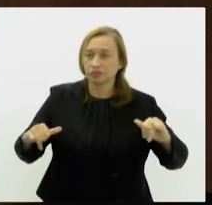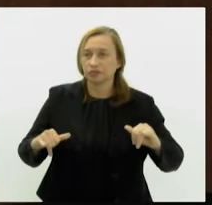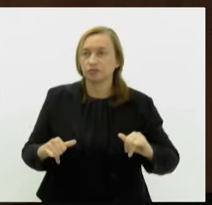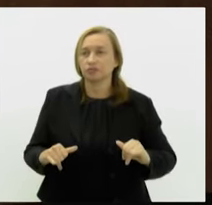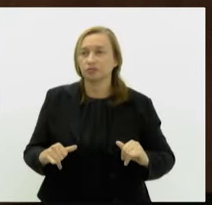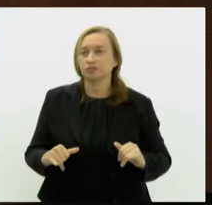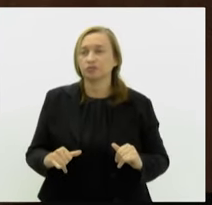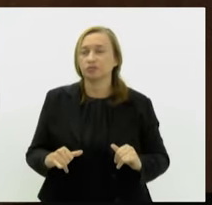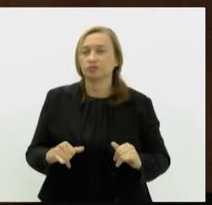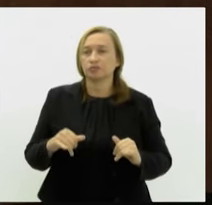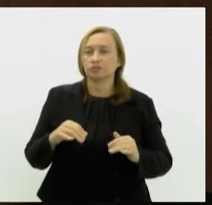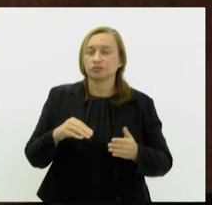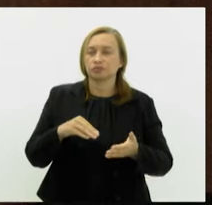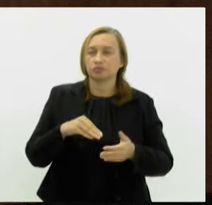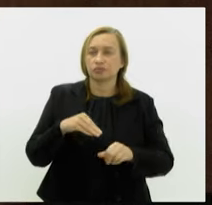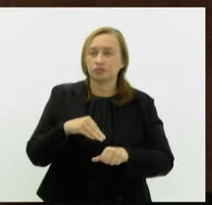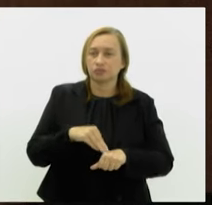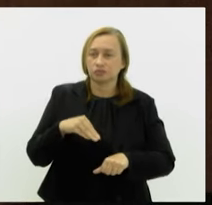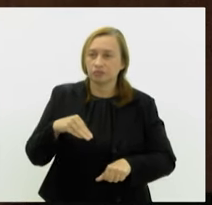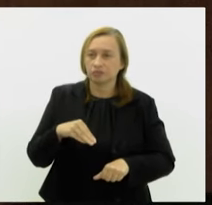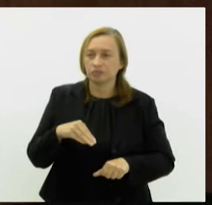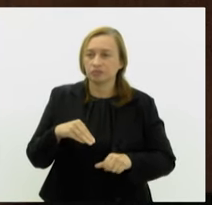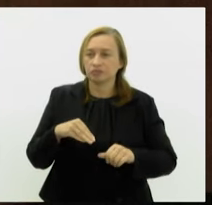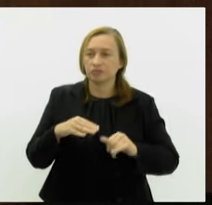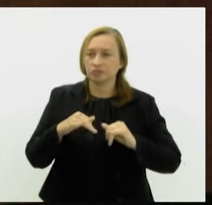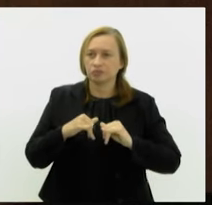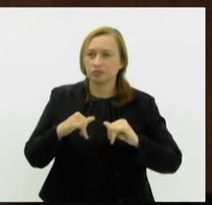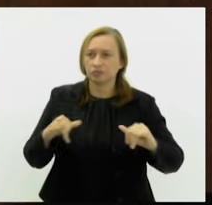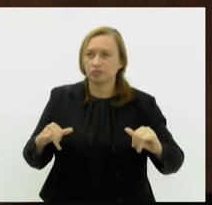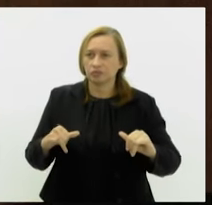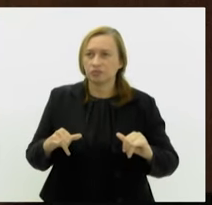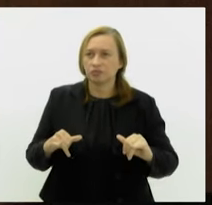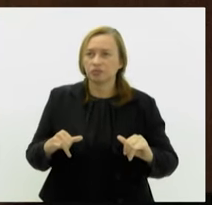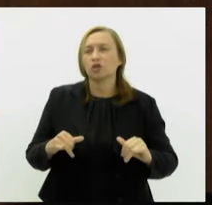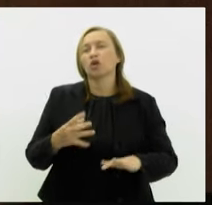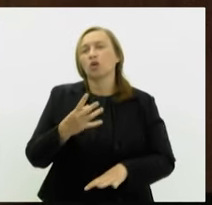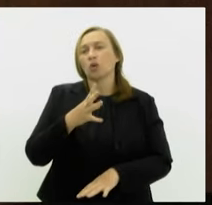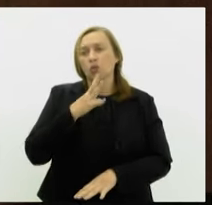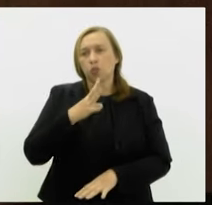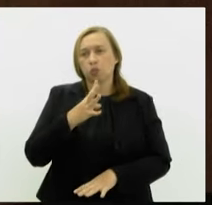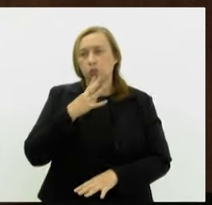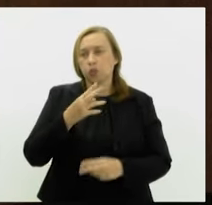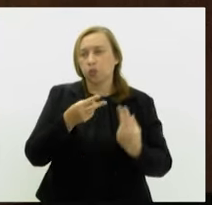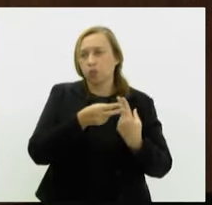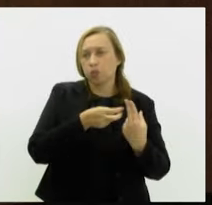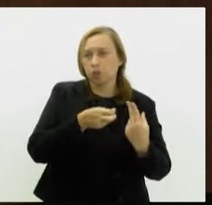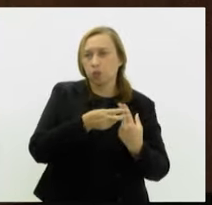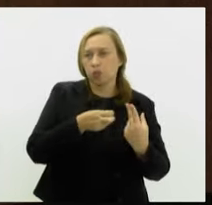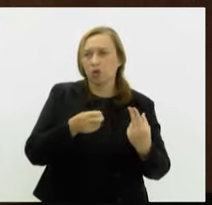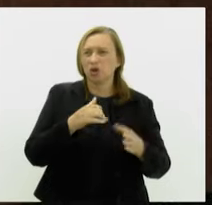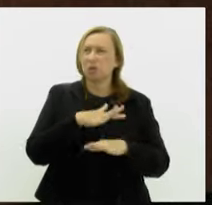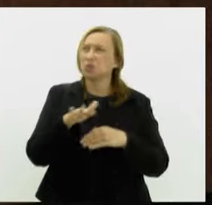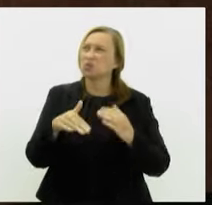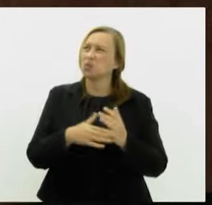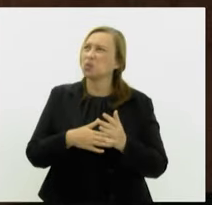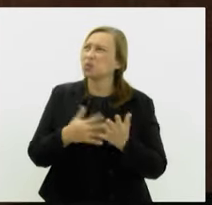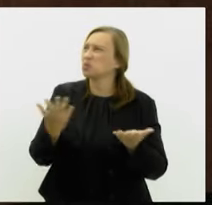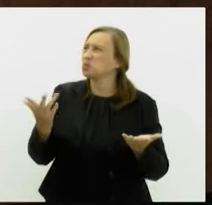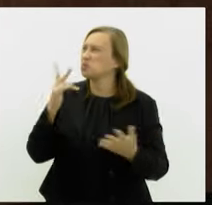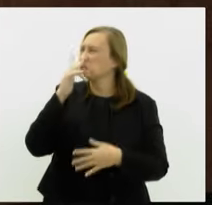dos métodos disponíveis e reconhecidos pelo SUS, porque todos aqui dão a margem de